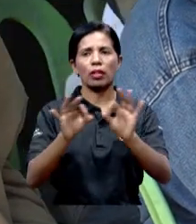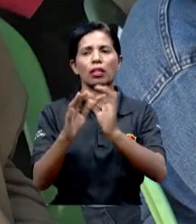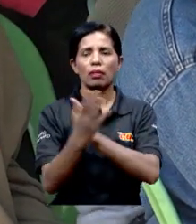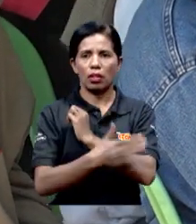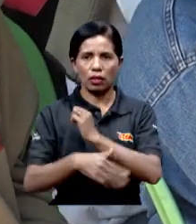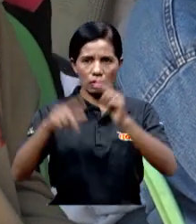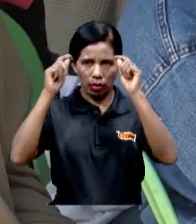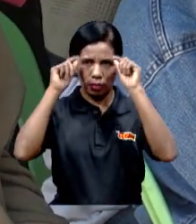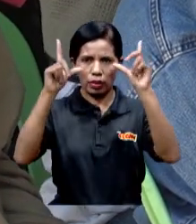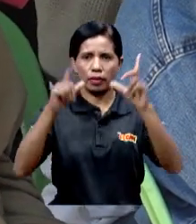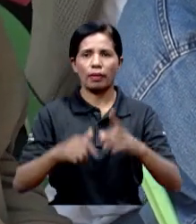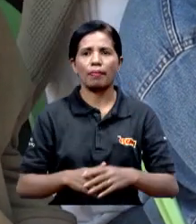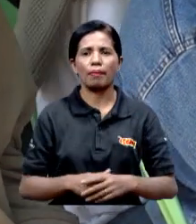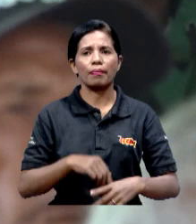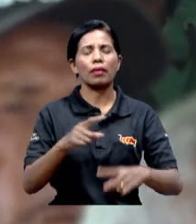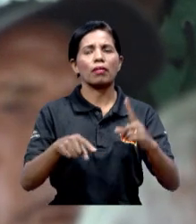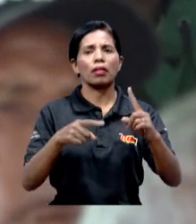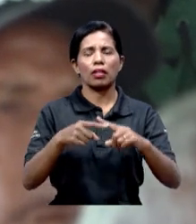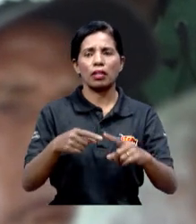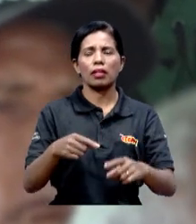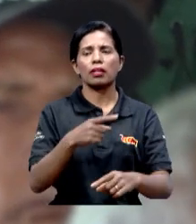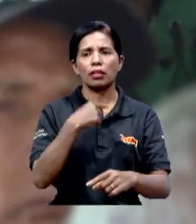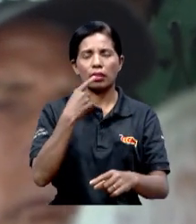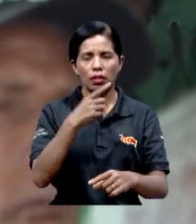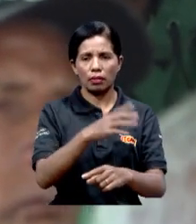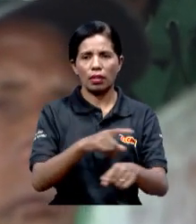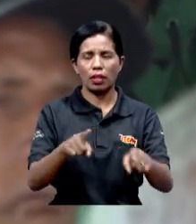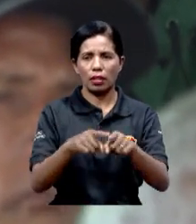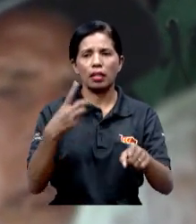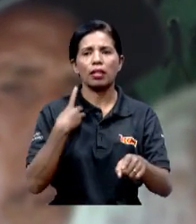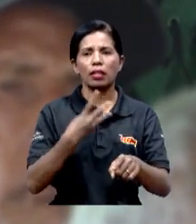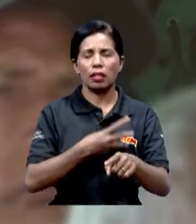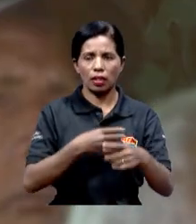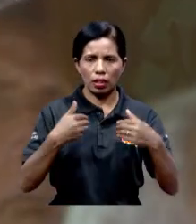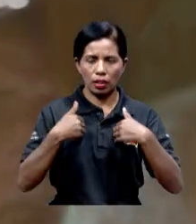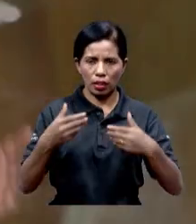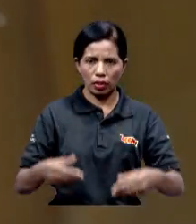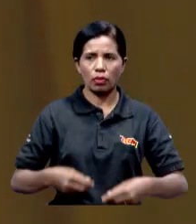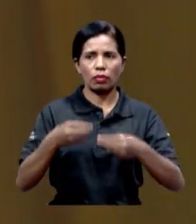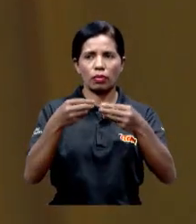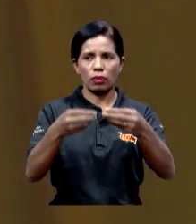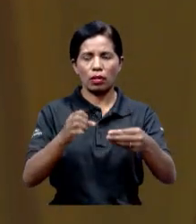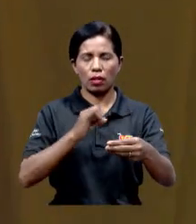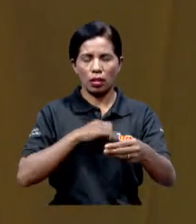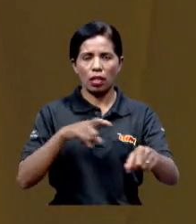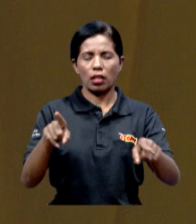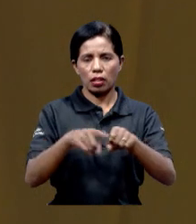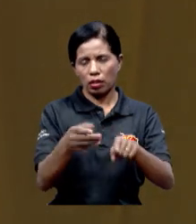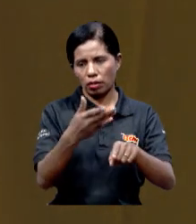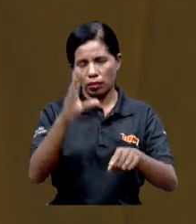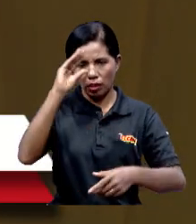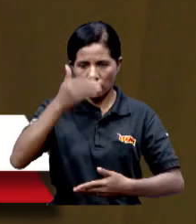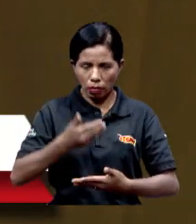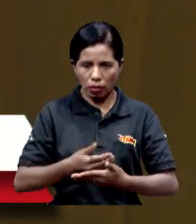Leste. Ba ira sema ka ohen hanesan dadaun itahetan nebe entrega au no dar imine oan ho imine